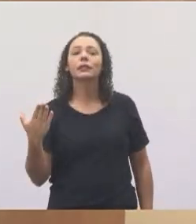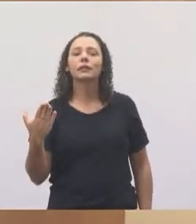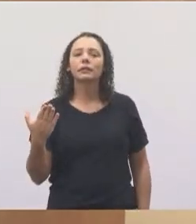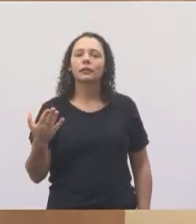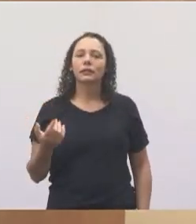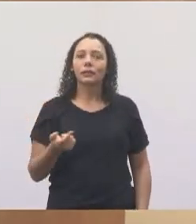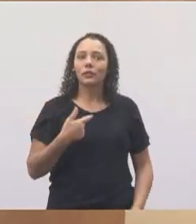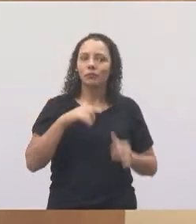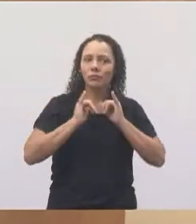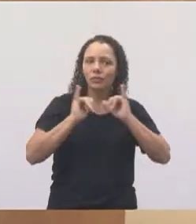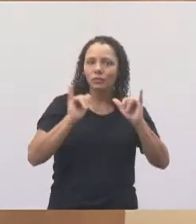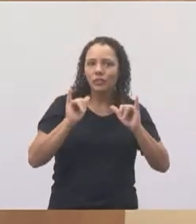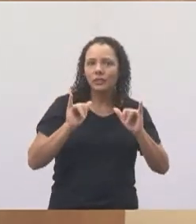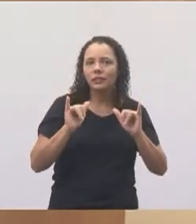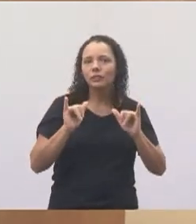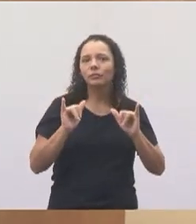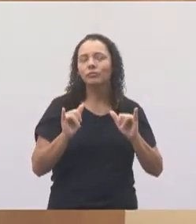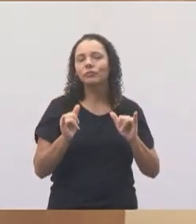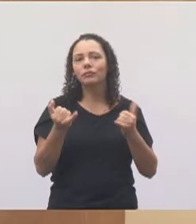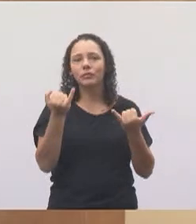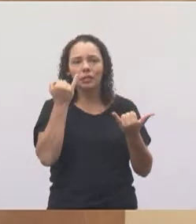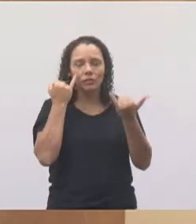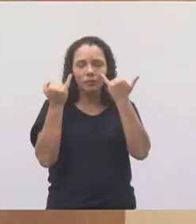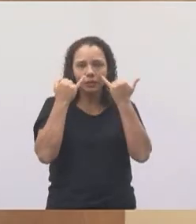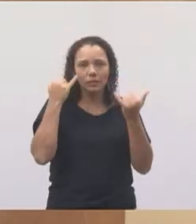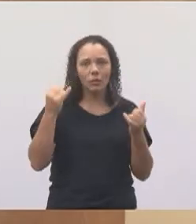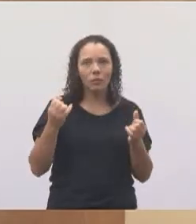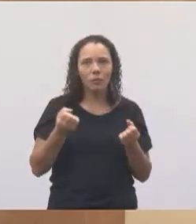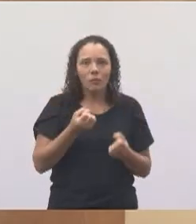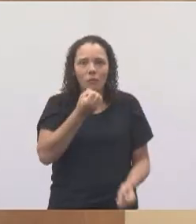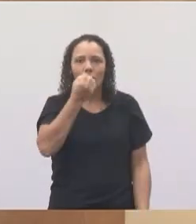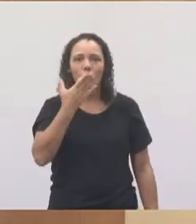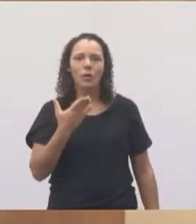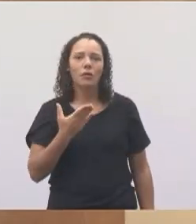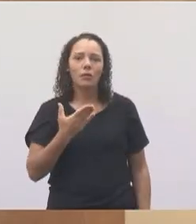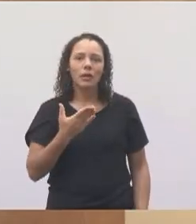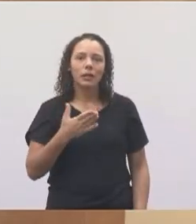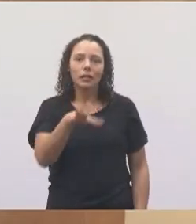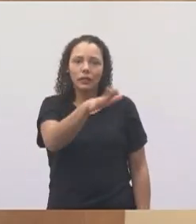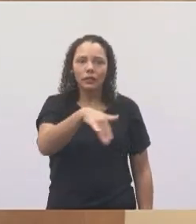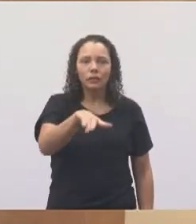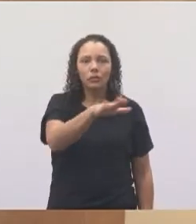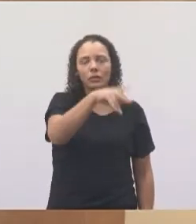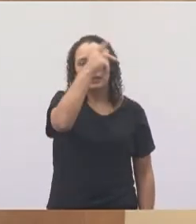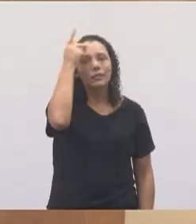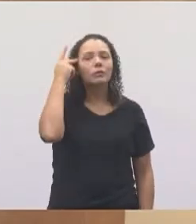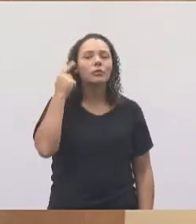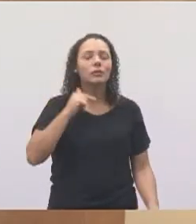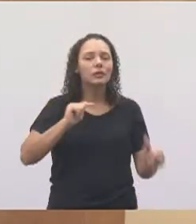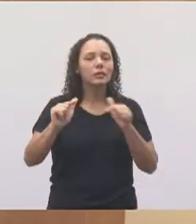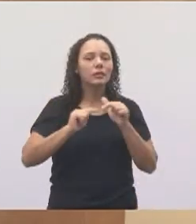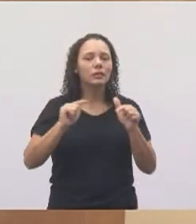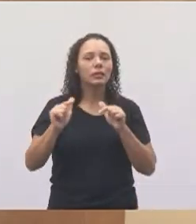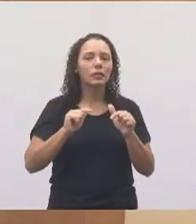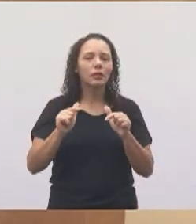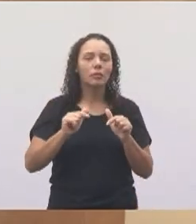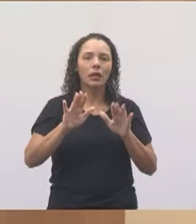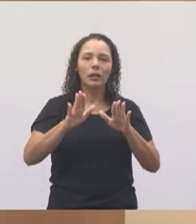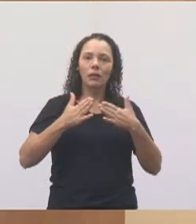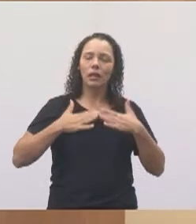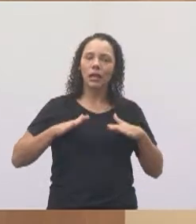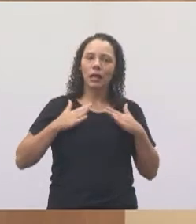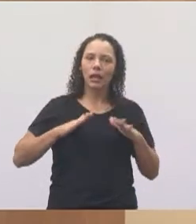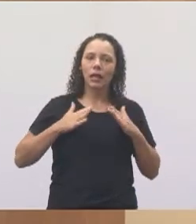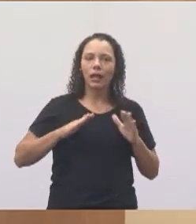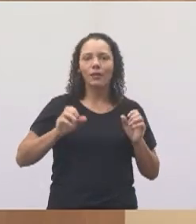ótima notícia que Jacareí e tranquilizar todos os servidores municipais que o equilíbrio está...